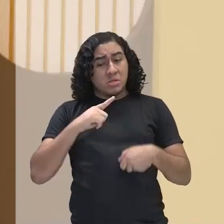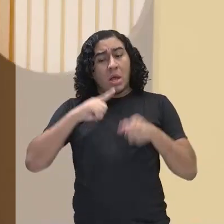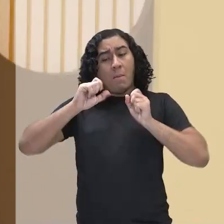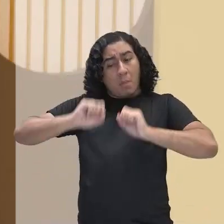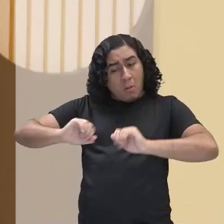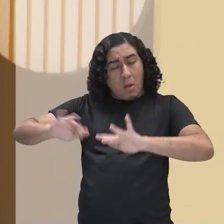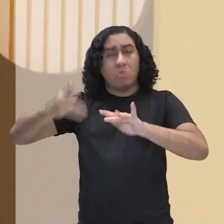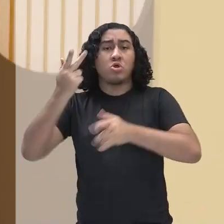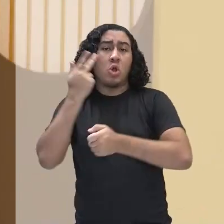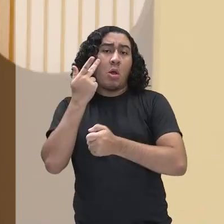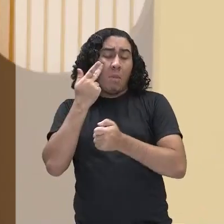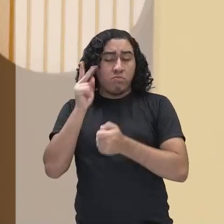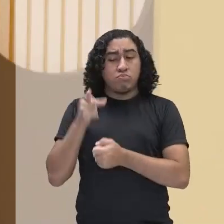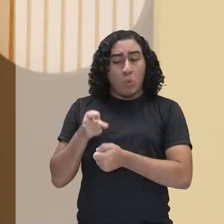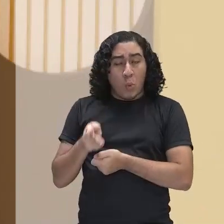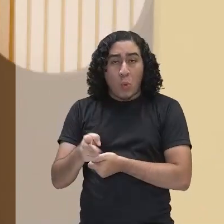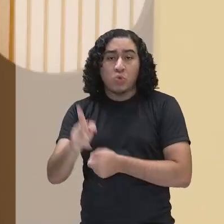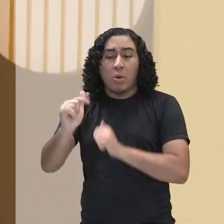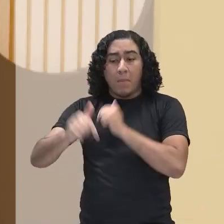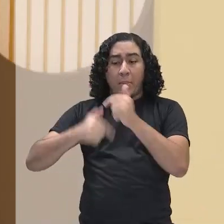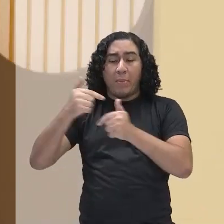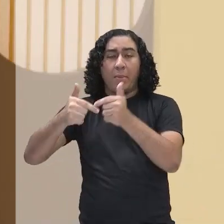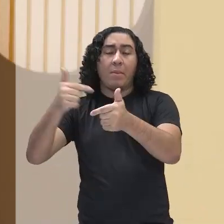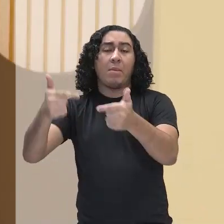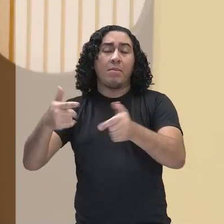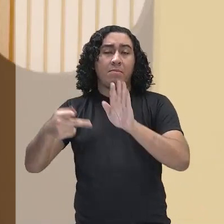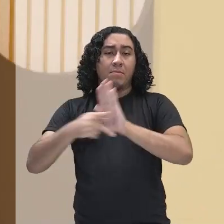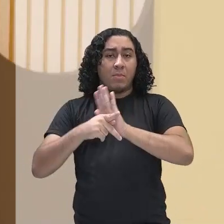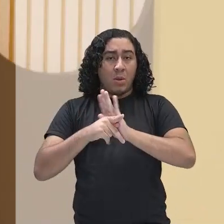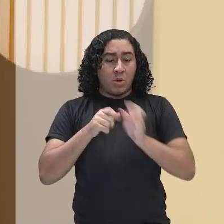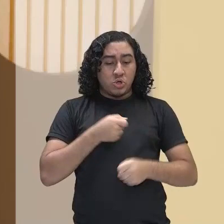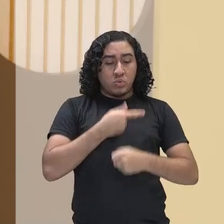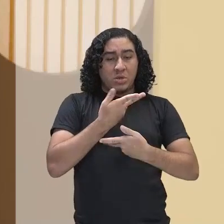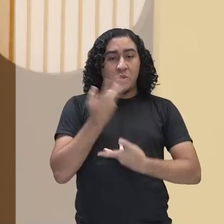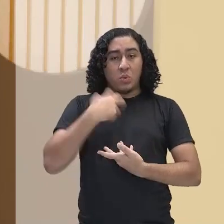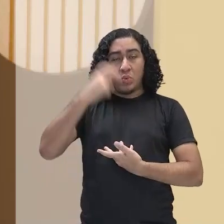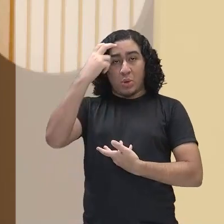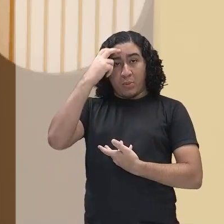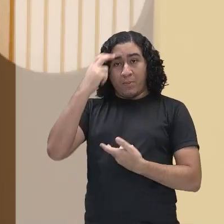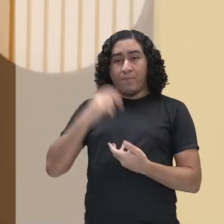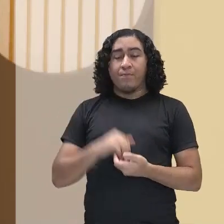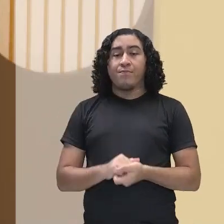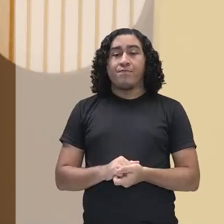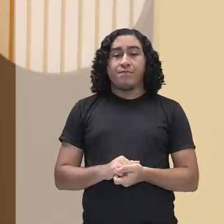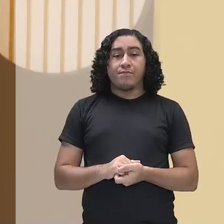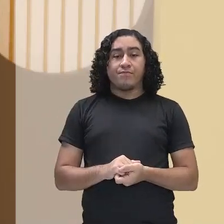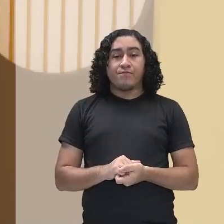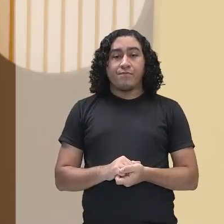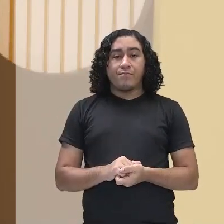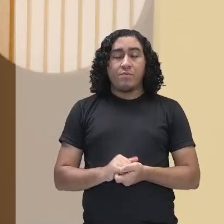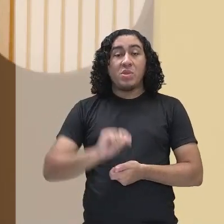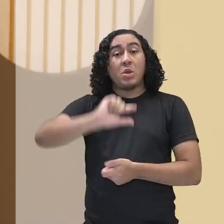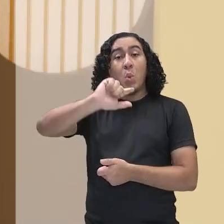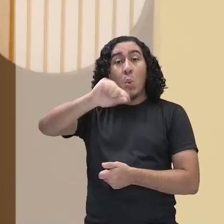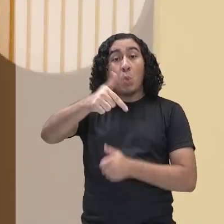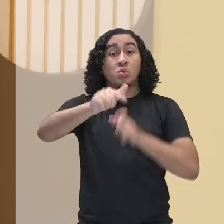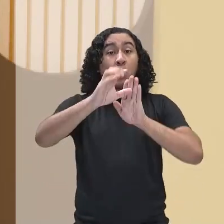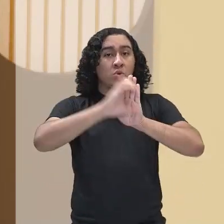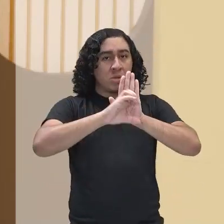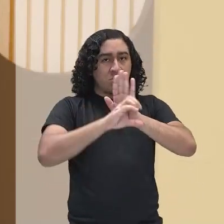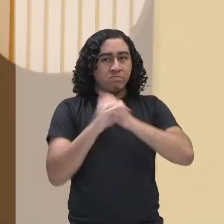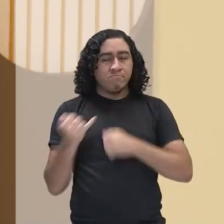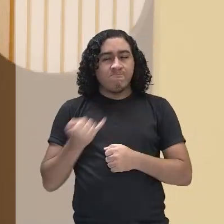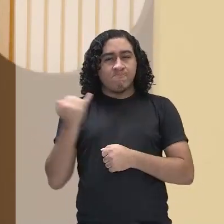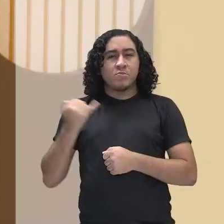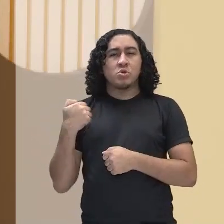e continua por meio das manifestações culturais. Bom, outro conceito fundamental que